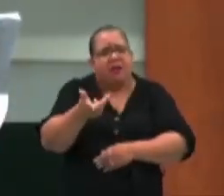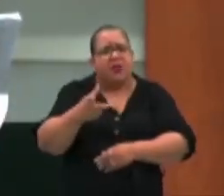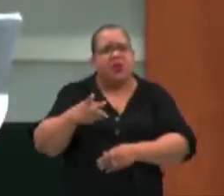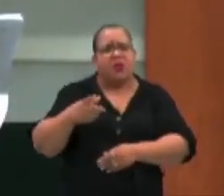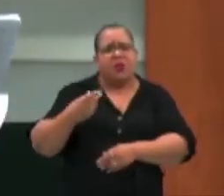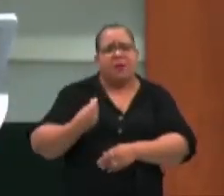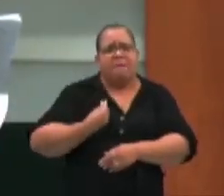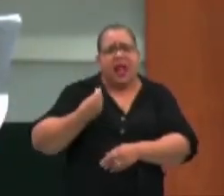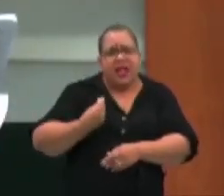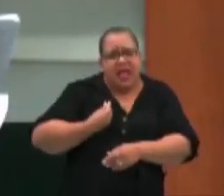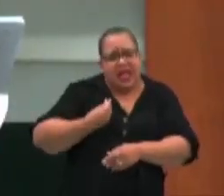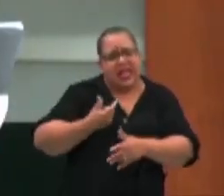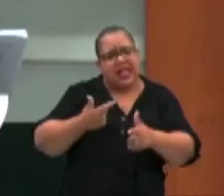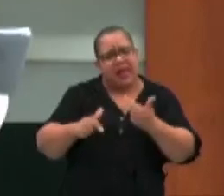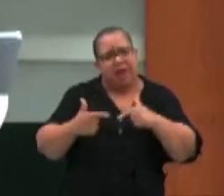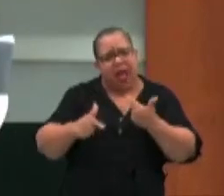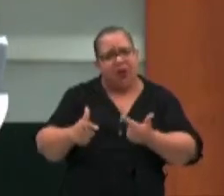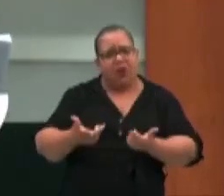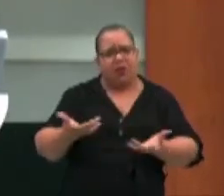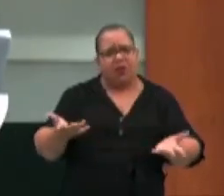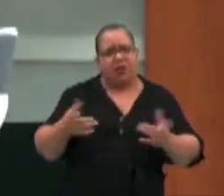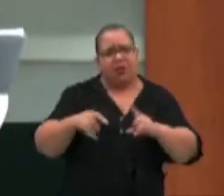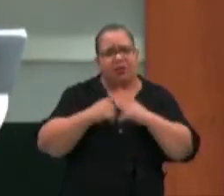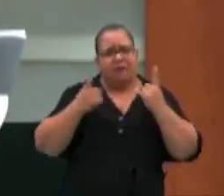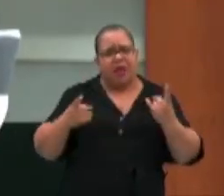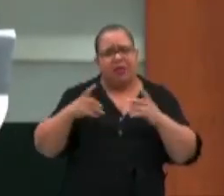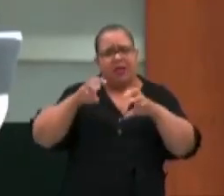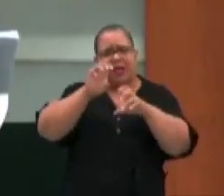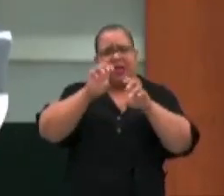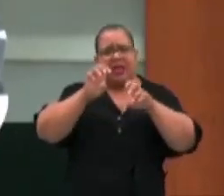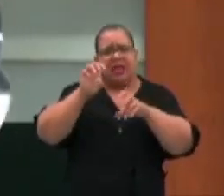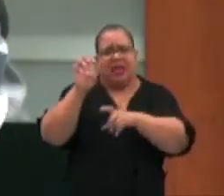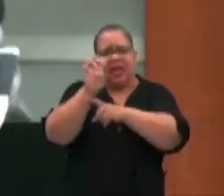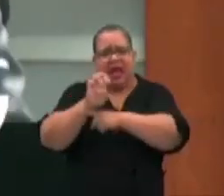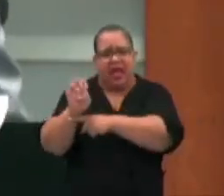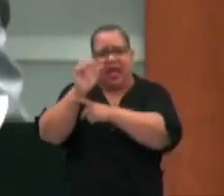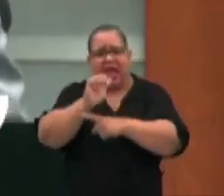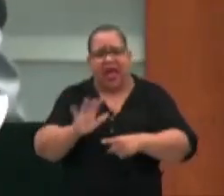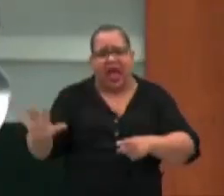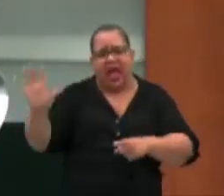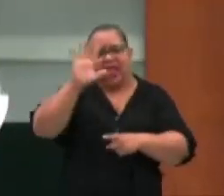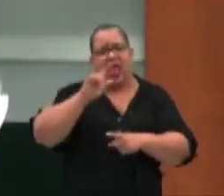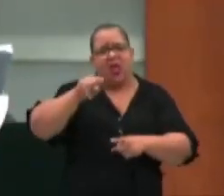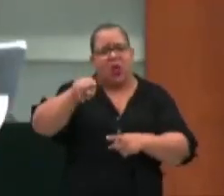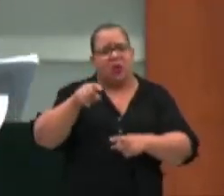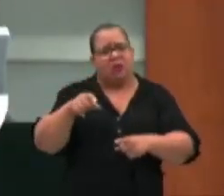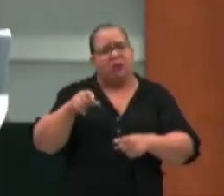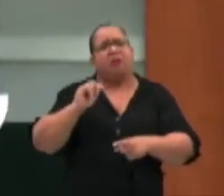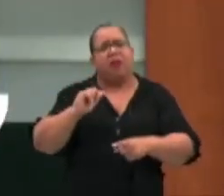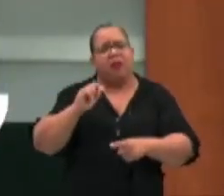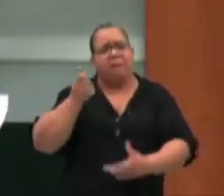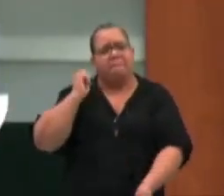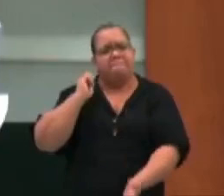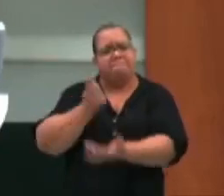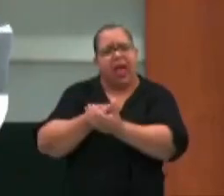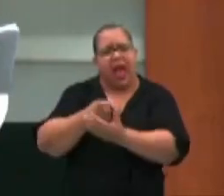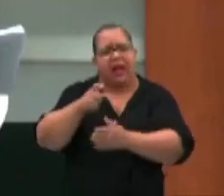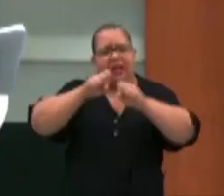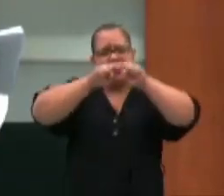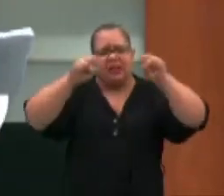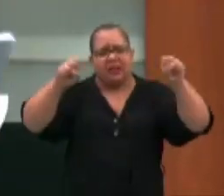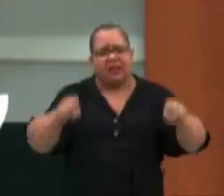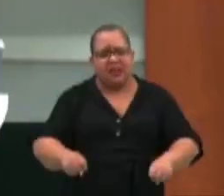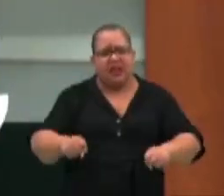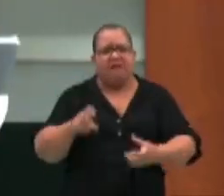ponto. E o Estado deve estar gastando rios de dinheiro para a instalação desse sistema, e é um